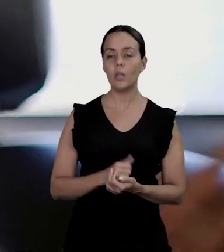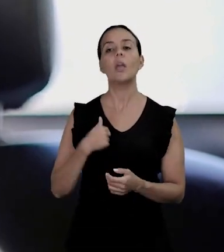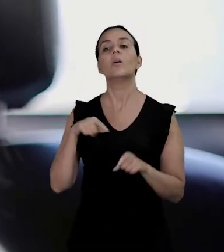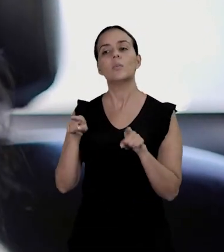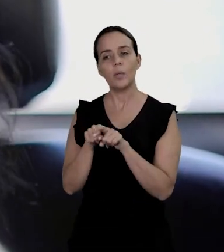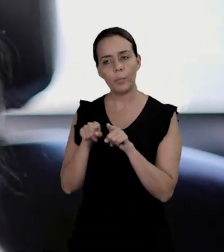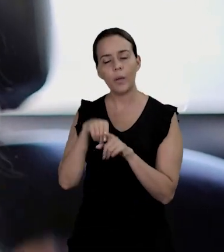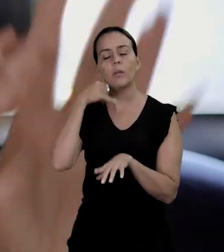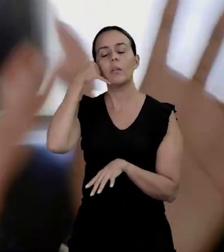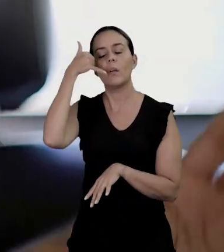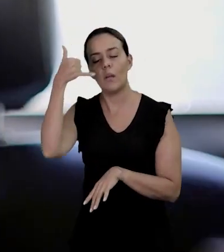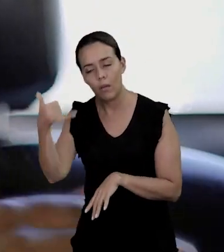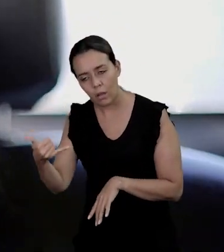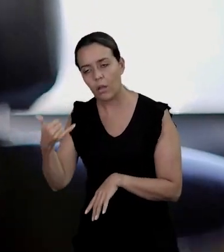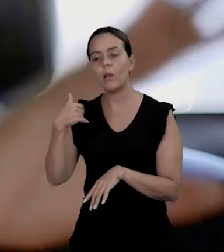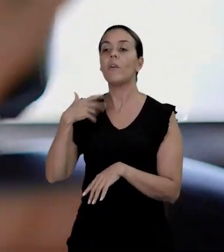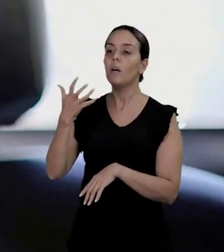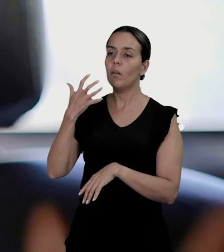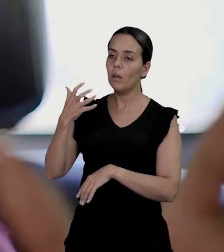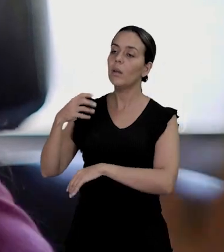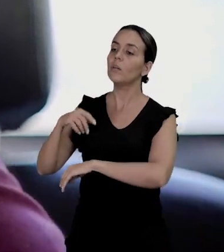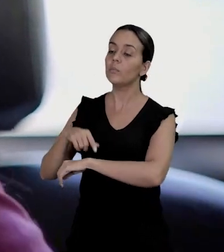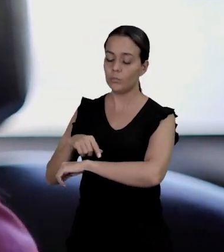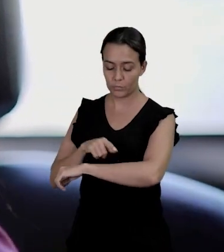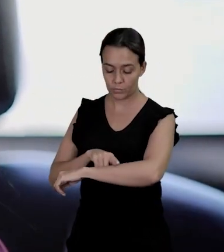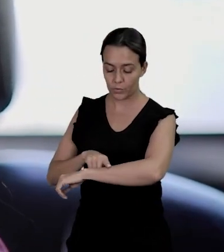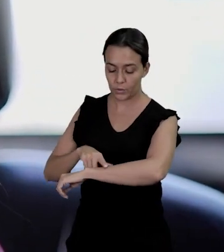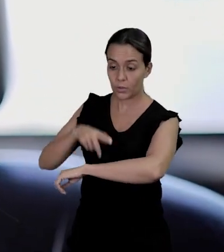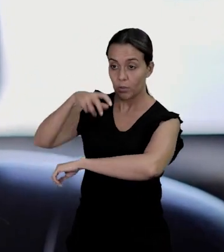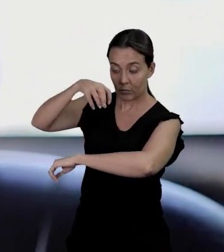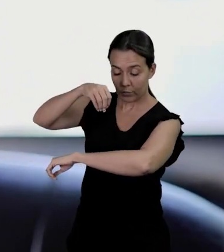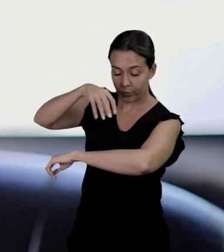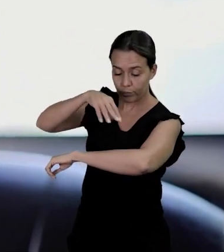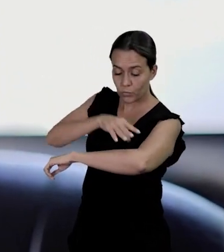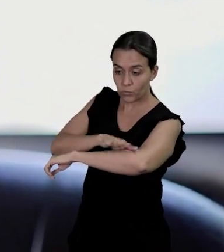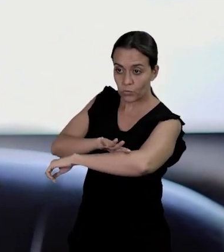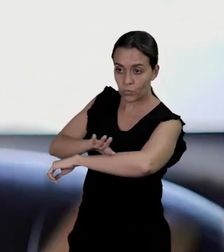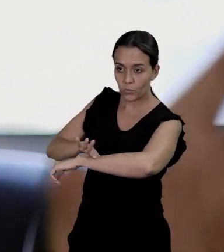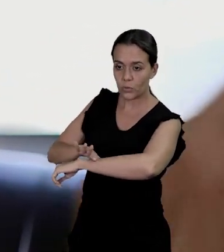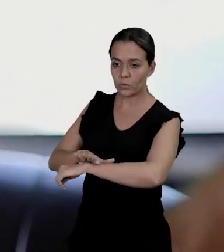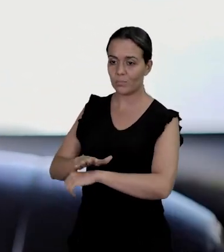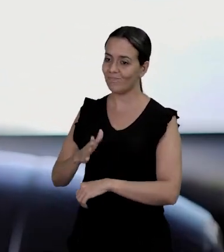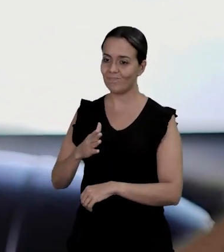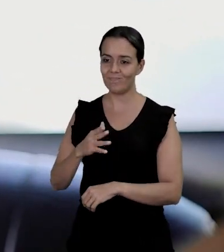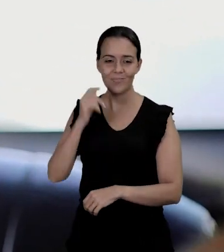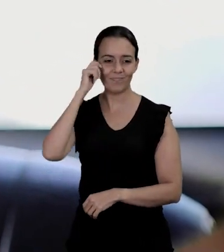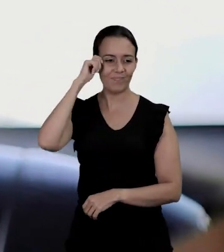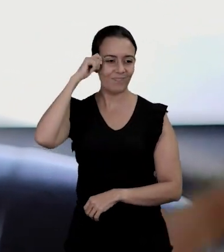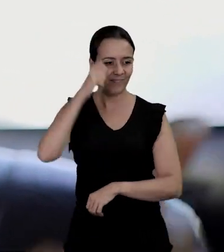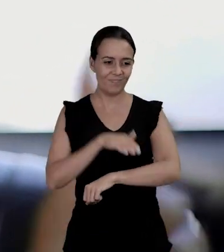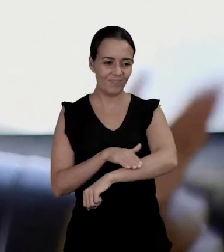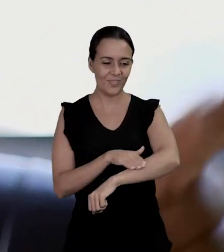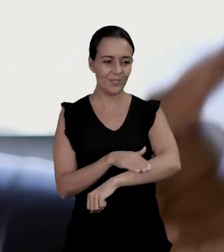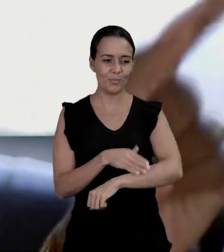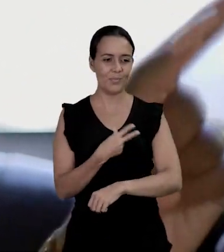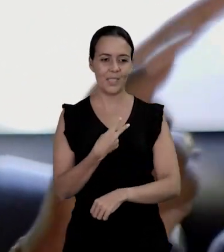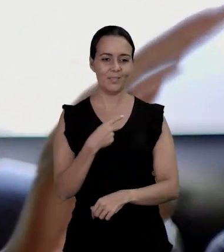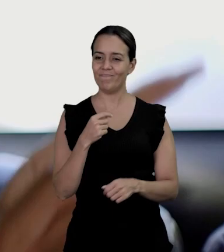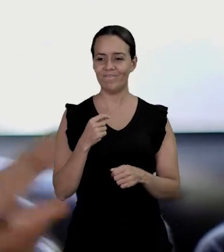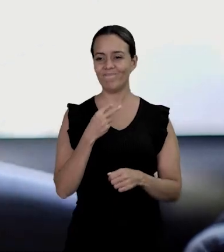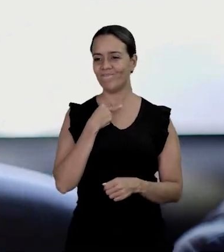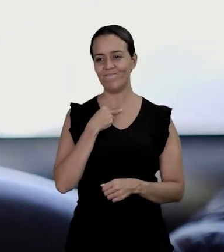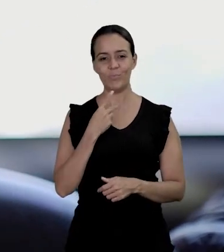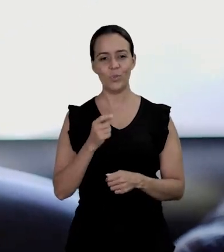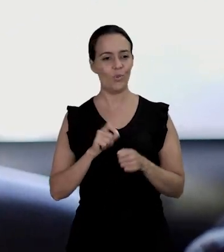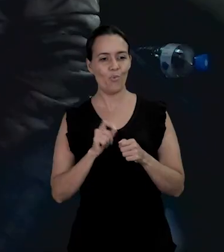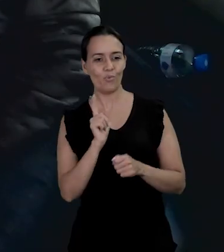olha, não faz. Ok, aí vamos agora para o momento que eu estava estudando. Me deu um estalo, né? Quando eu estudei raça e tecnologia, eu falei, peraí, é depilação laser, tem alguma